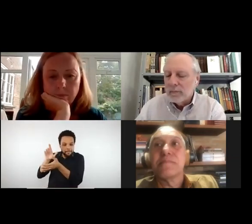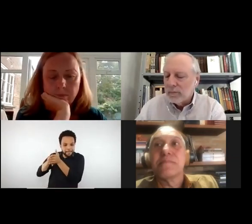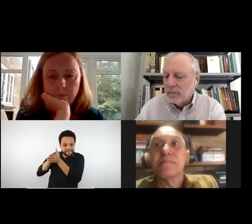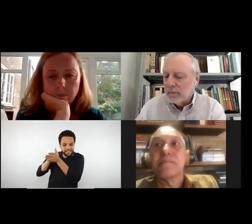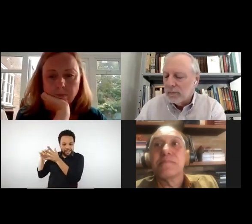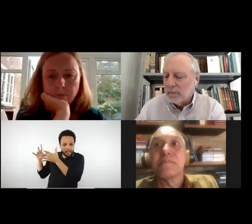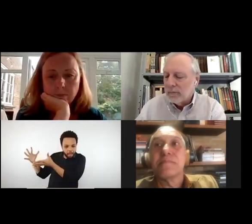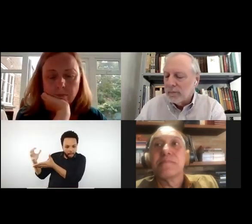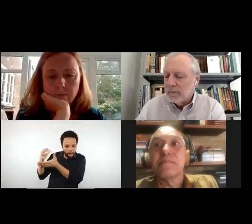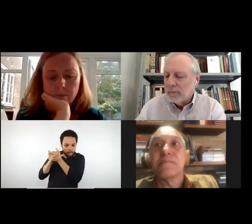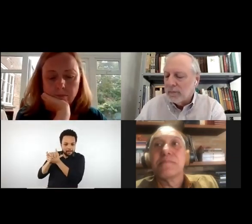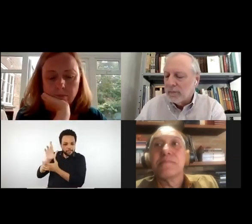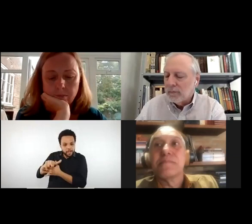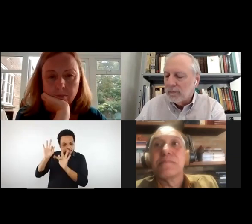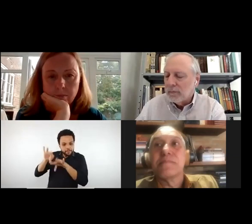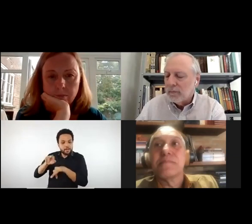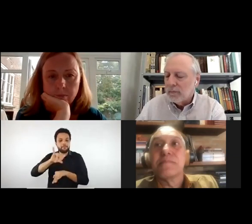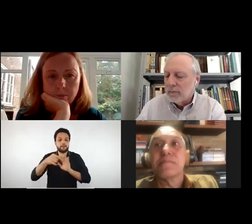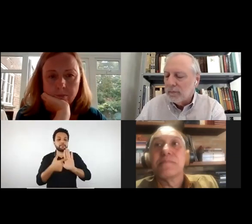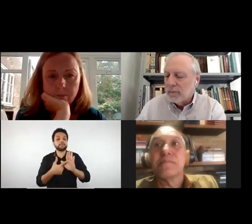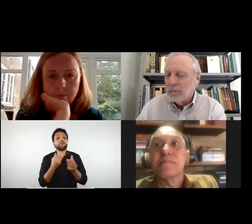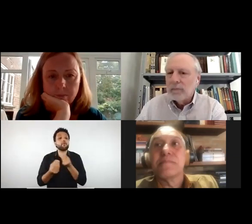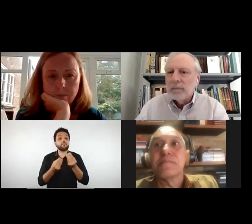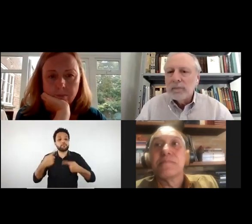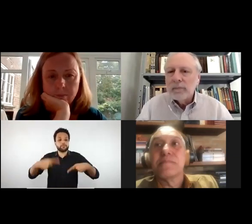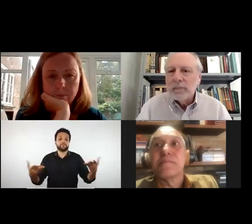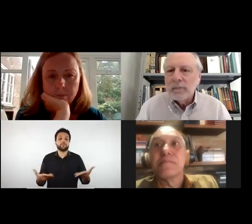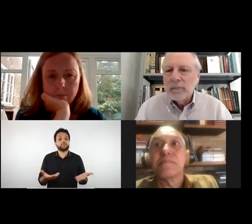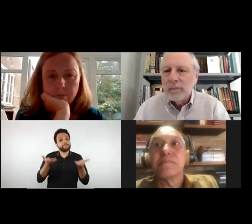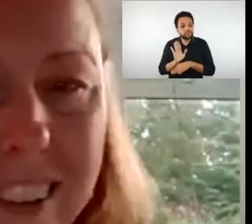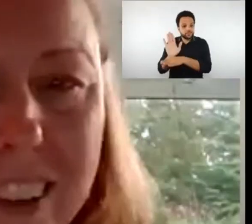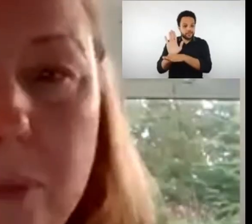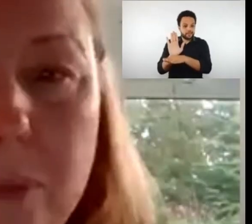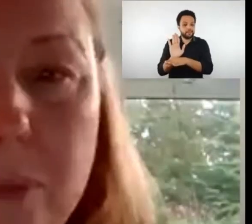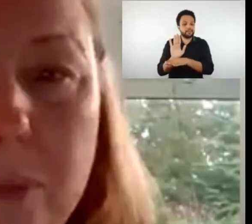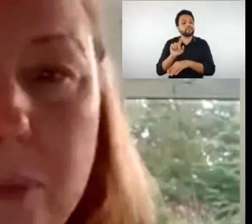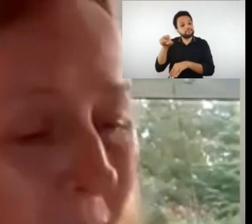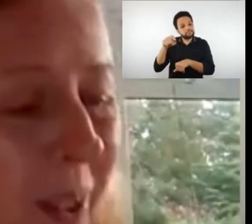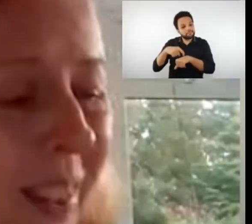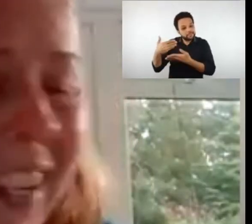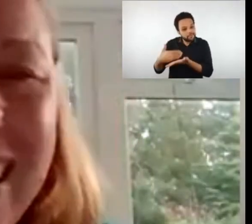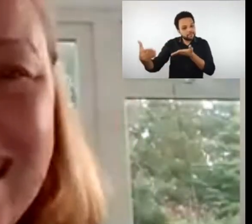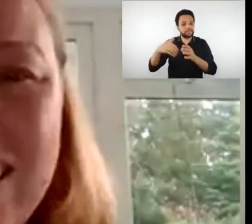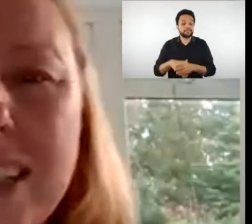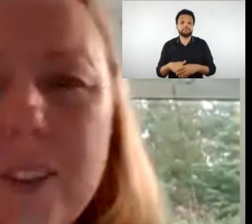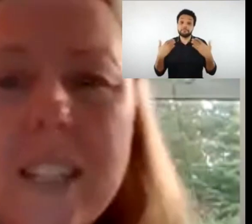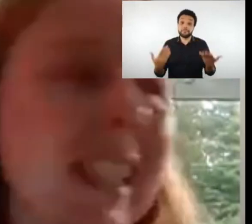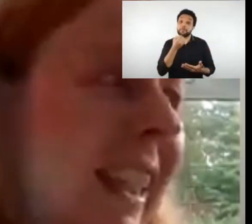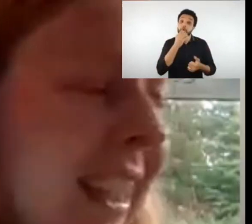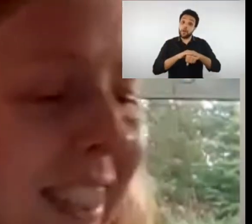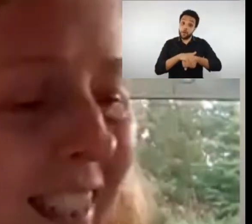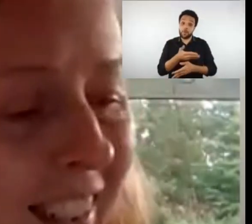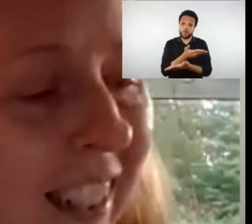ilustrar bem todo esse debate de hoje. Stephanie, está contigo. Então, boa noite a todos. Saudações